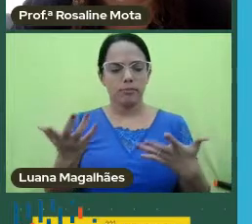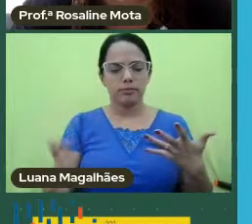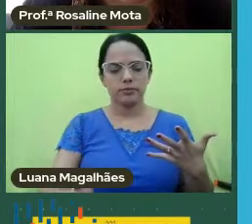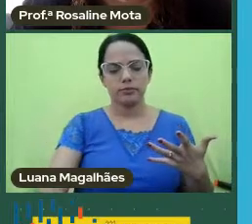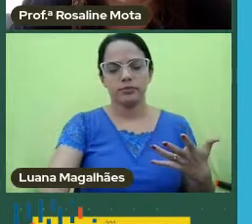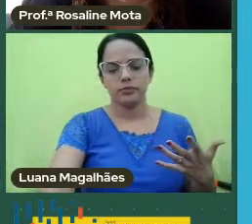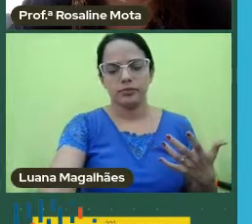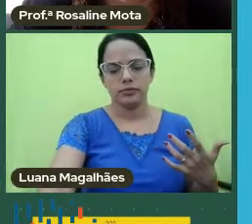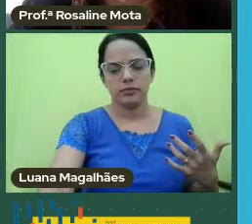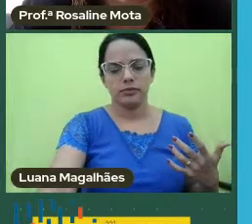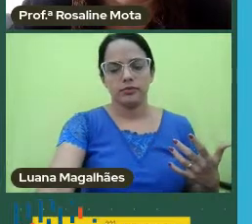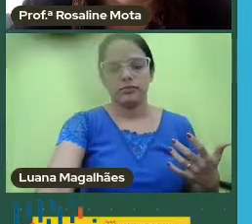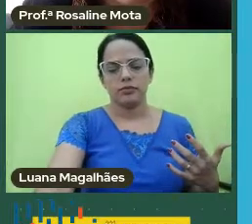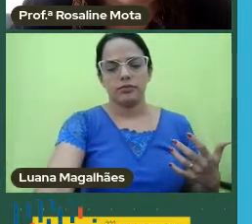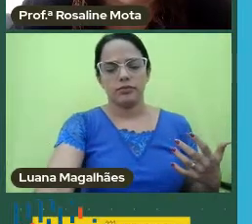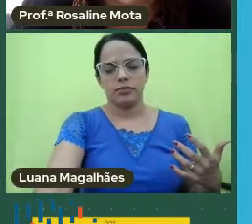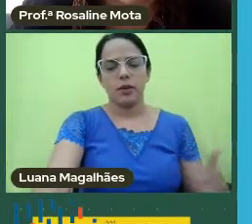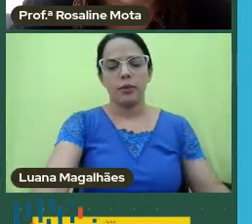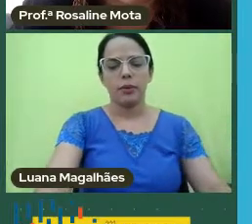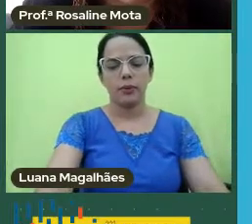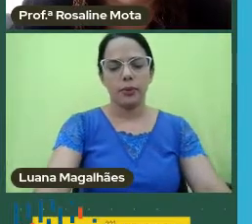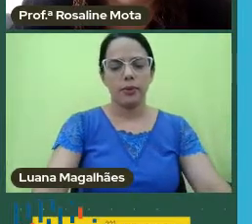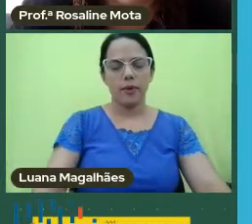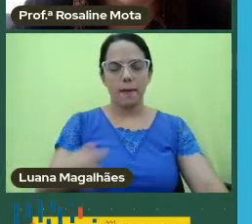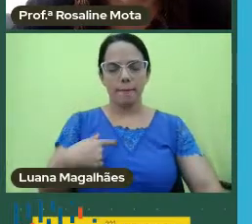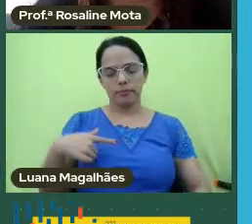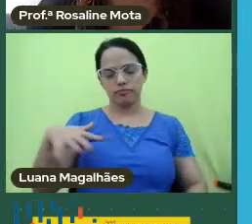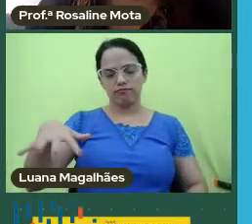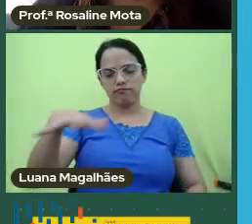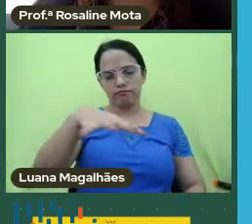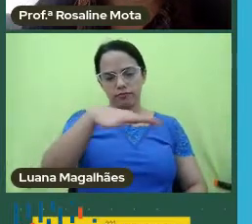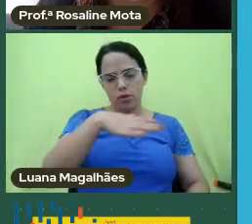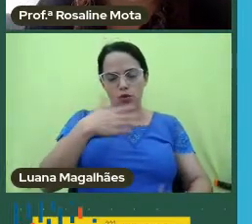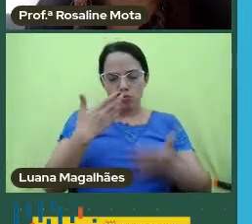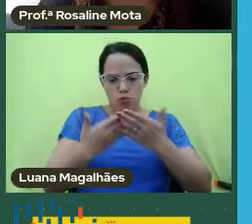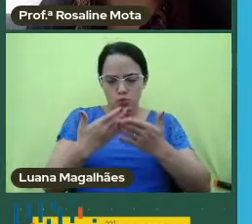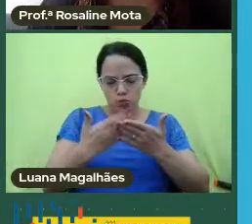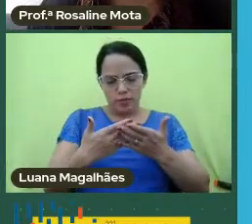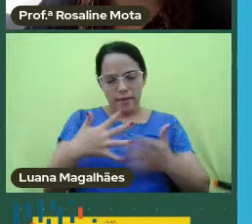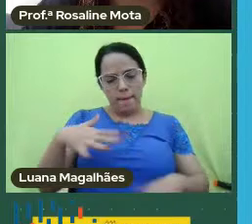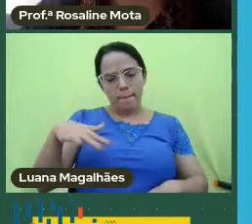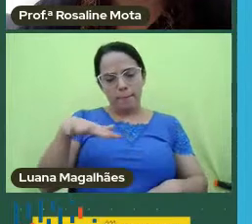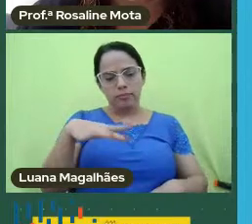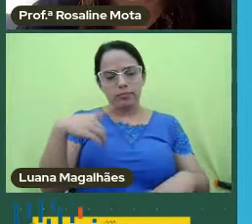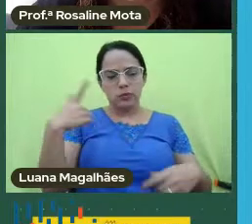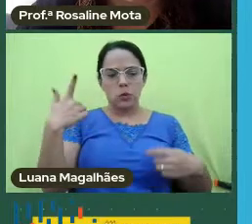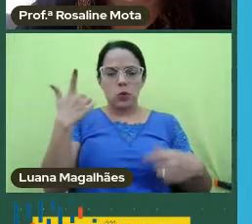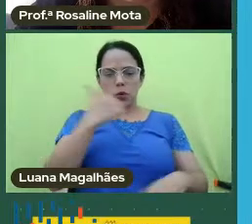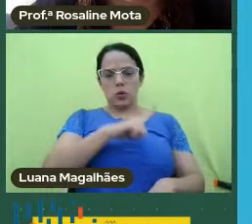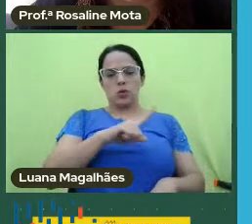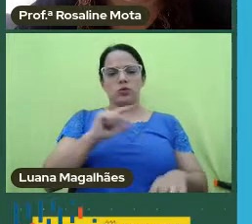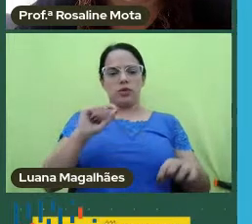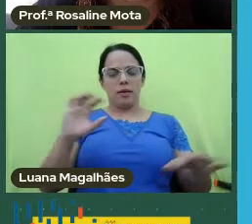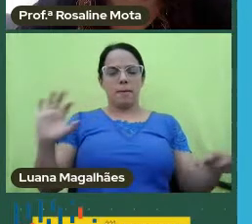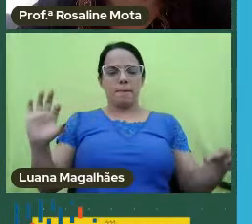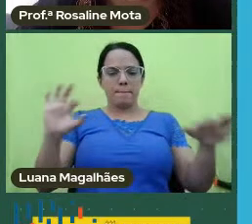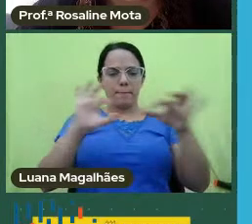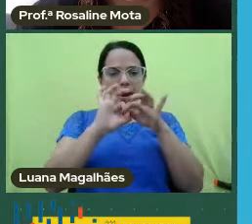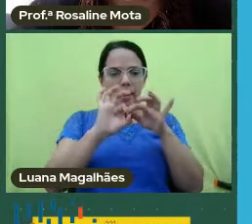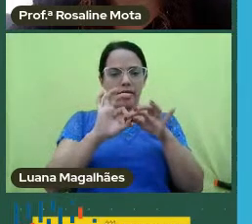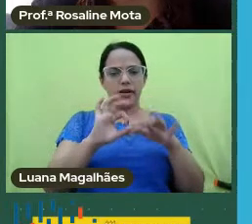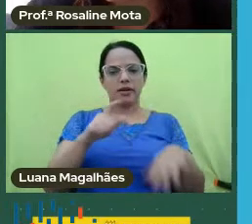e campos de conhecimento e de estudos, a gente consegue aí fazer muitas conexões com o